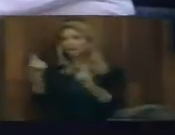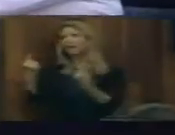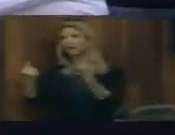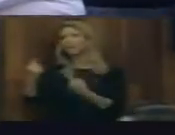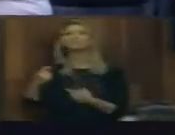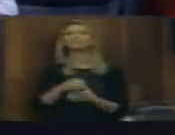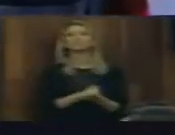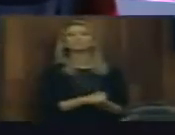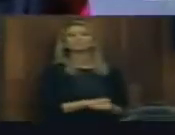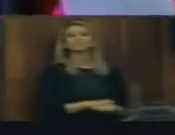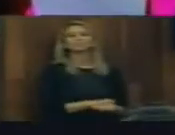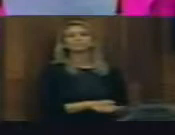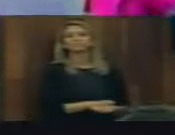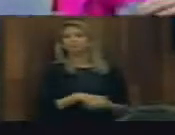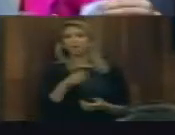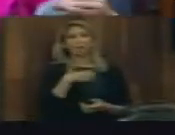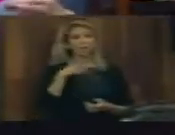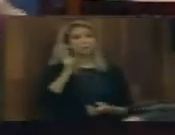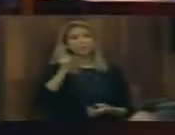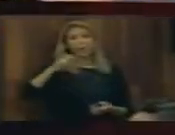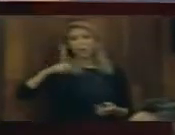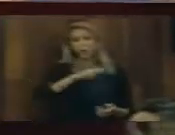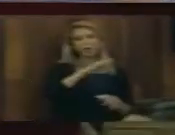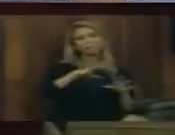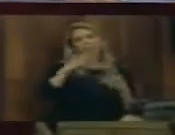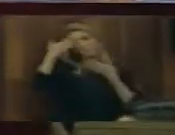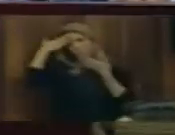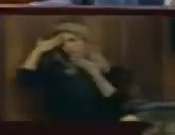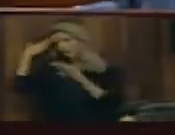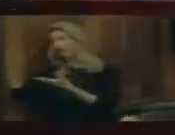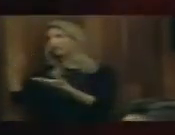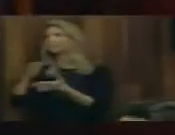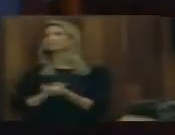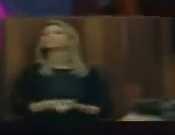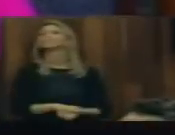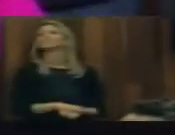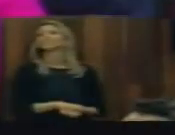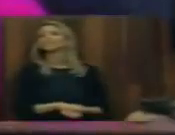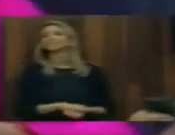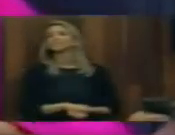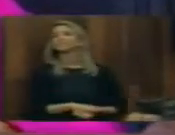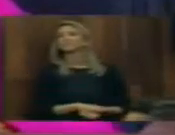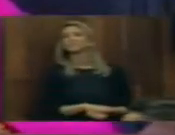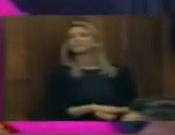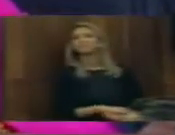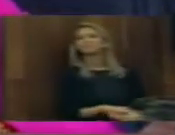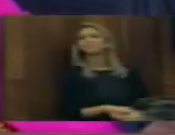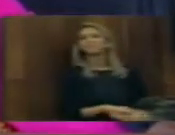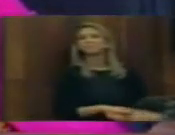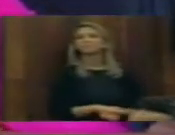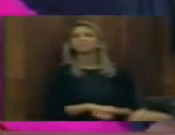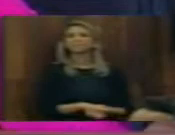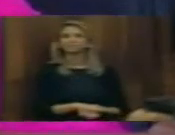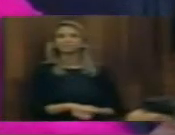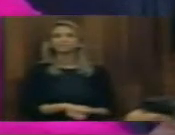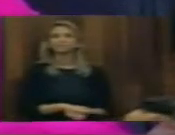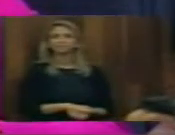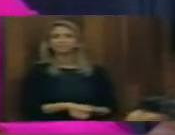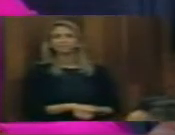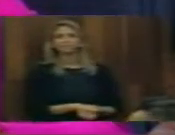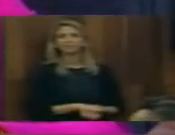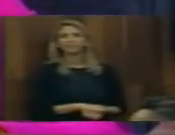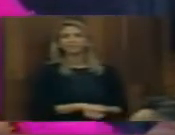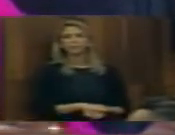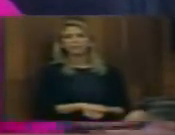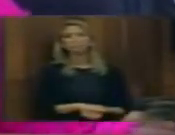isso. Não corri, como a vereadora Letícia. mas a gente